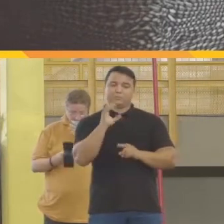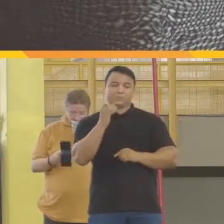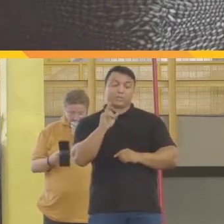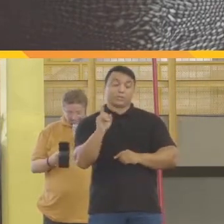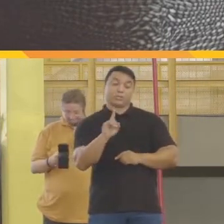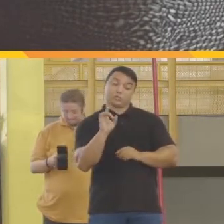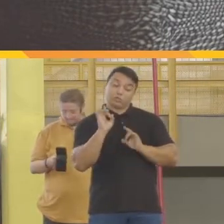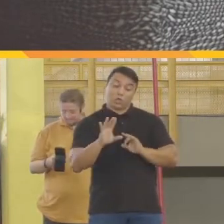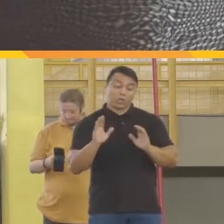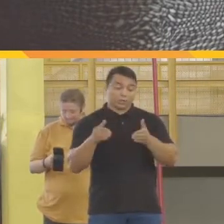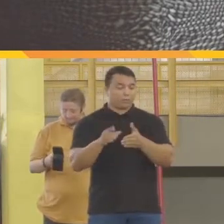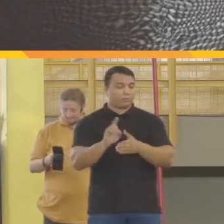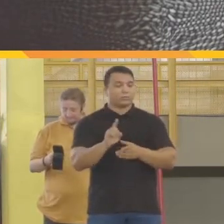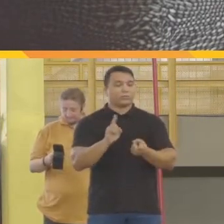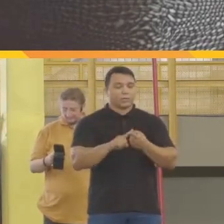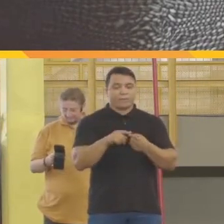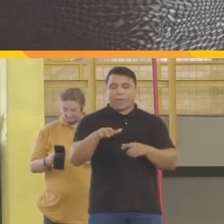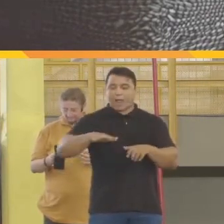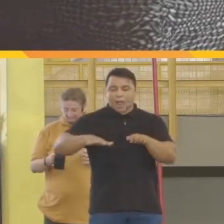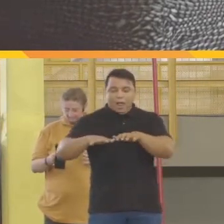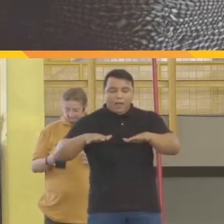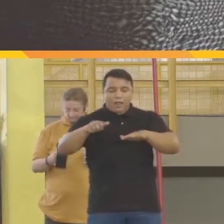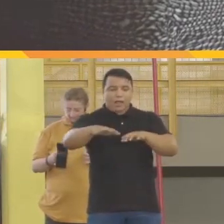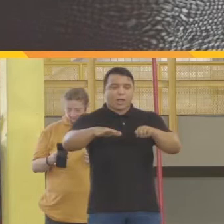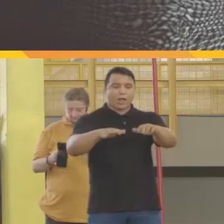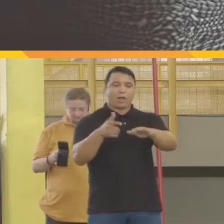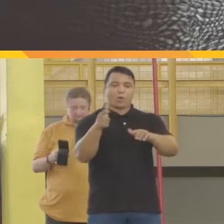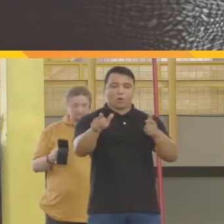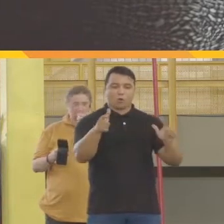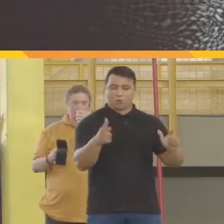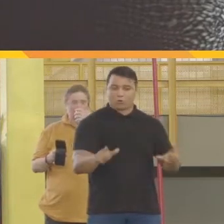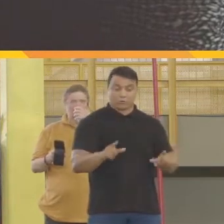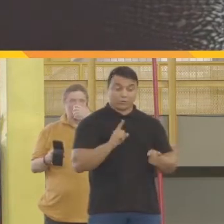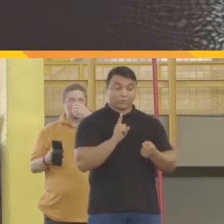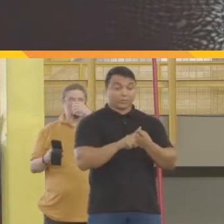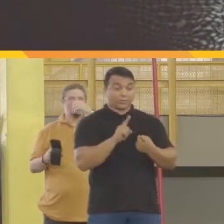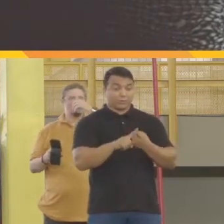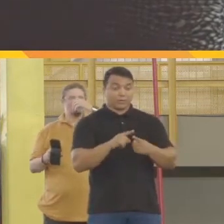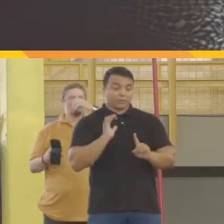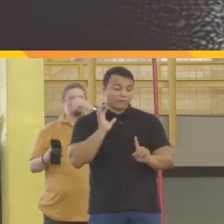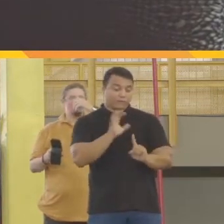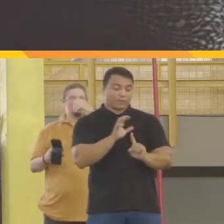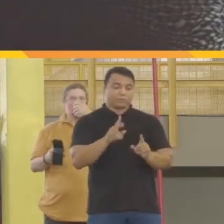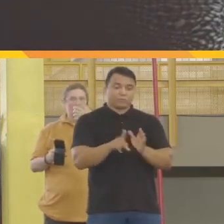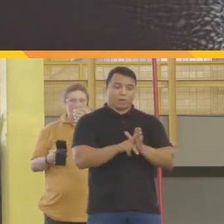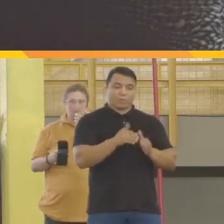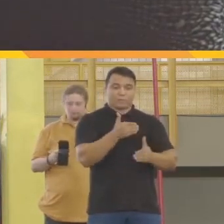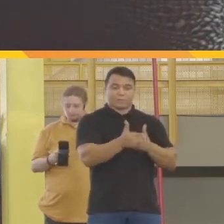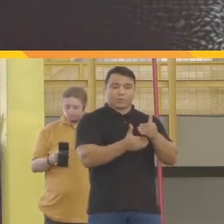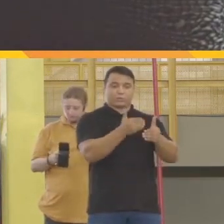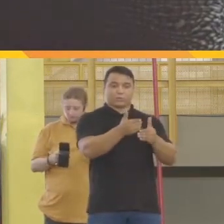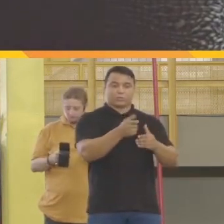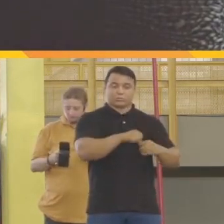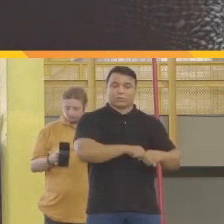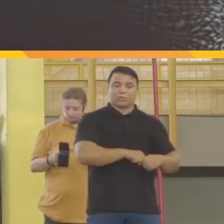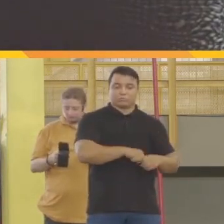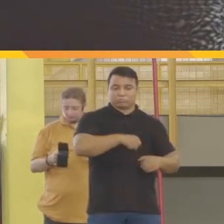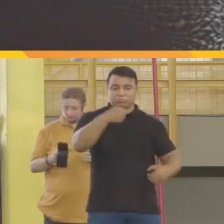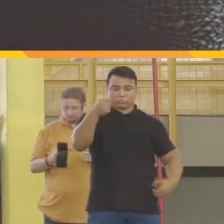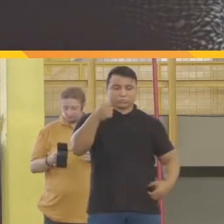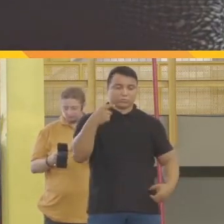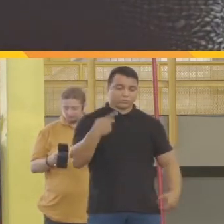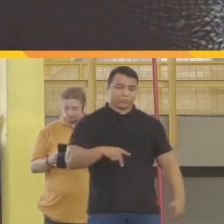acabou influenciando diferentes outras áreas do conhecimento. E até mesmo influenciou no processo de proclamação